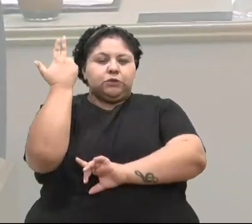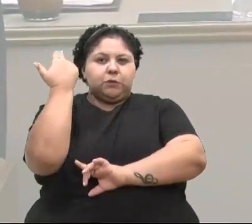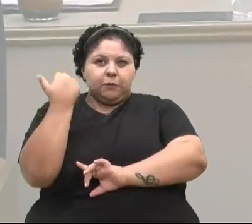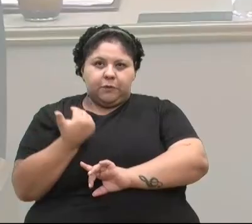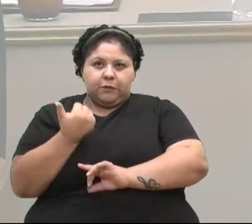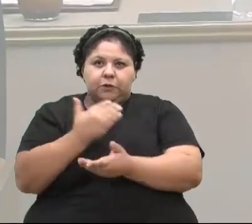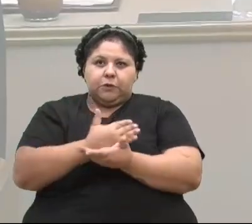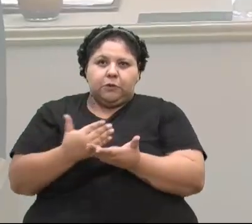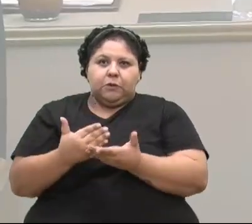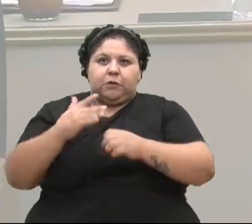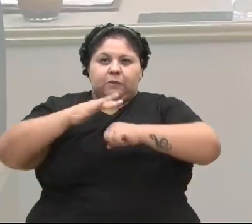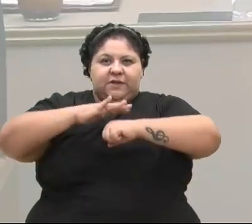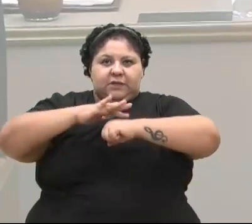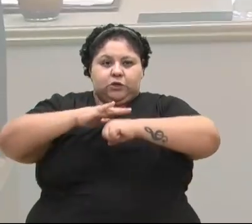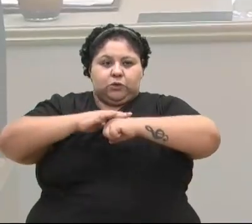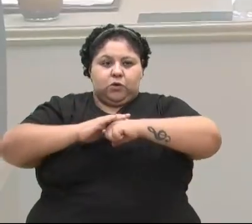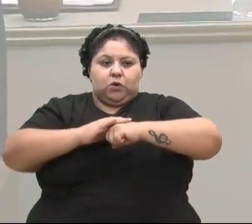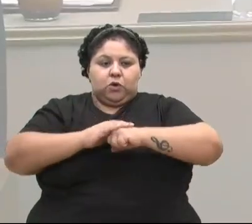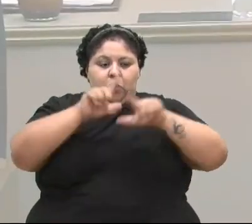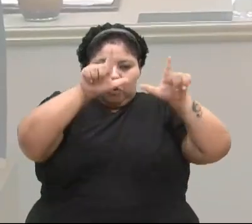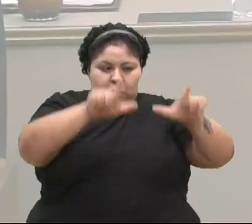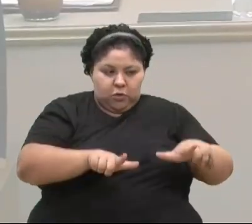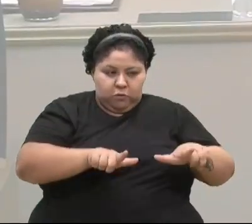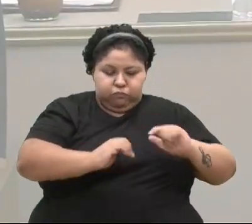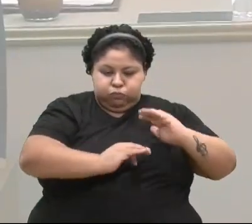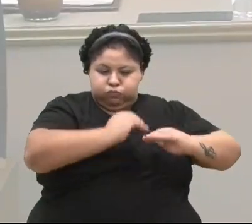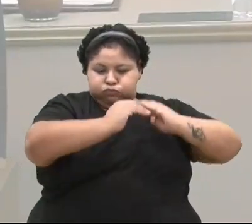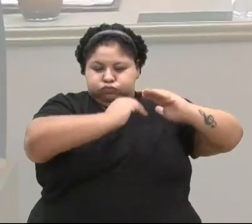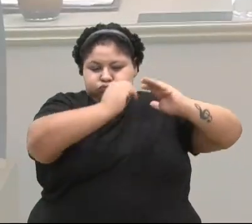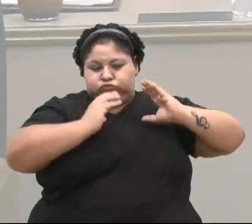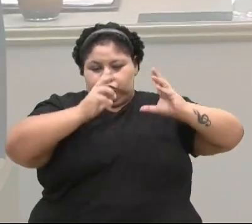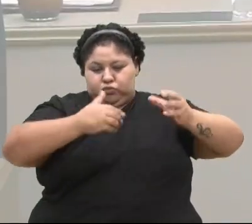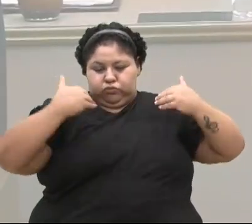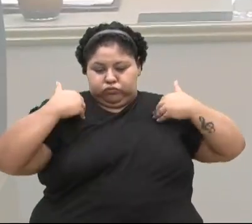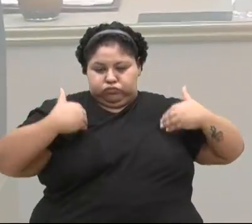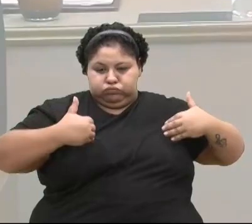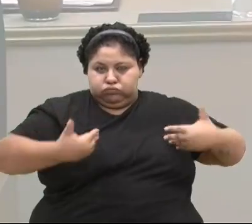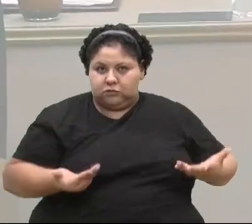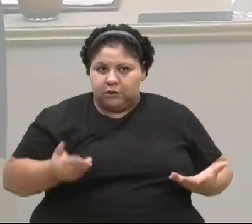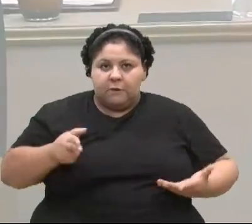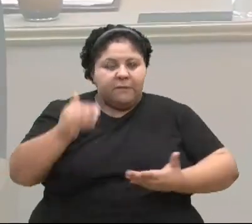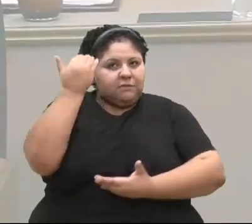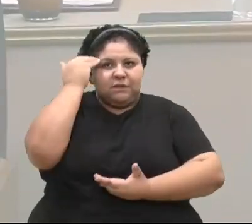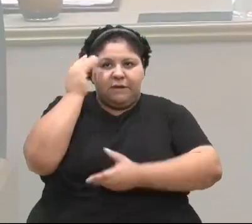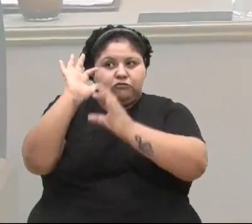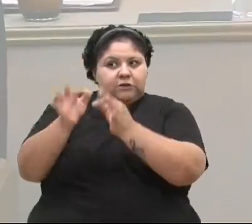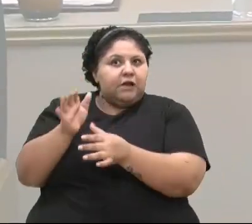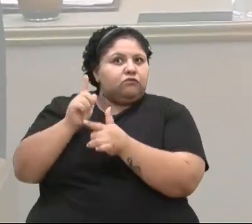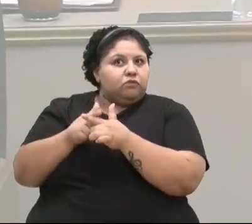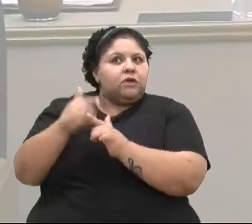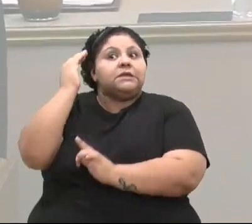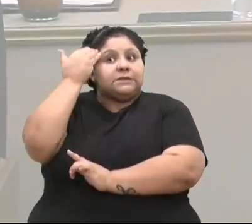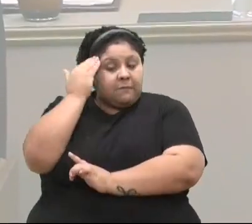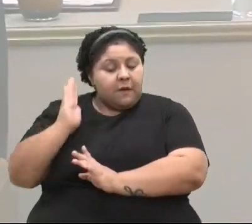dor localizada, crônica, que progride para envolver todo o corpo. Mesmo não sabendo a causa exata, sabemos